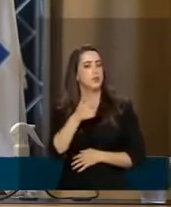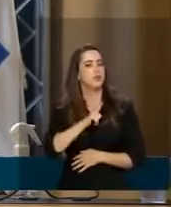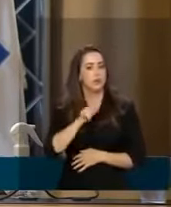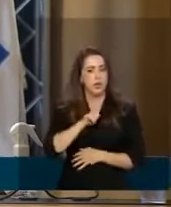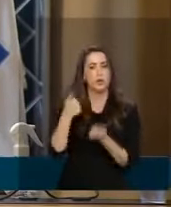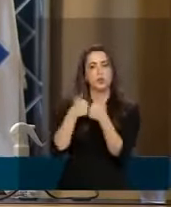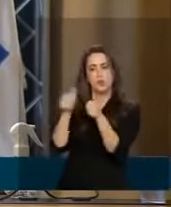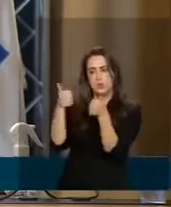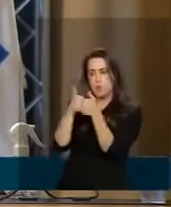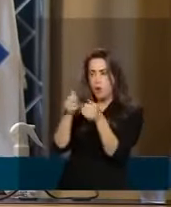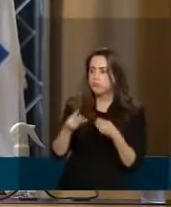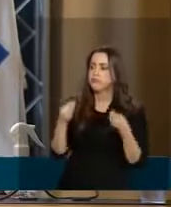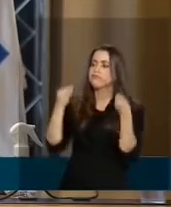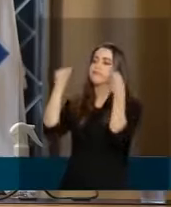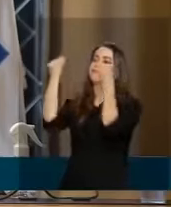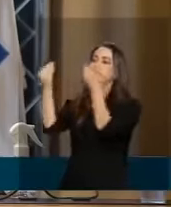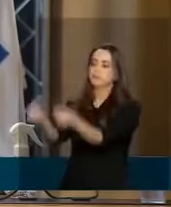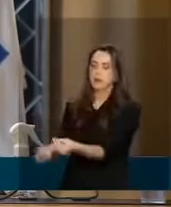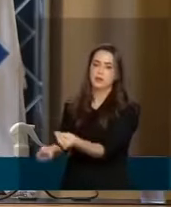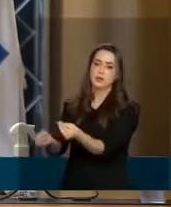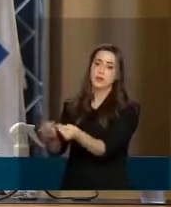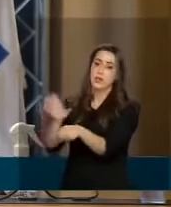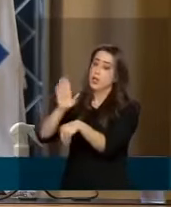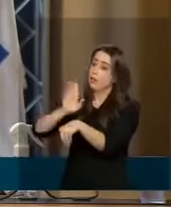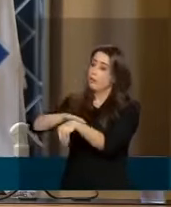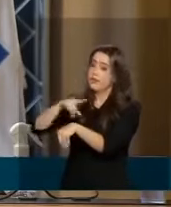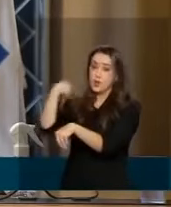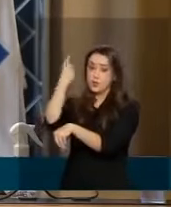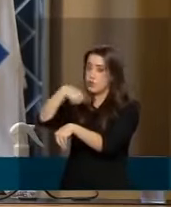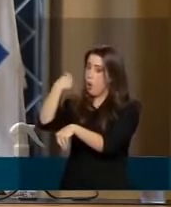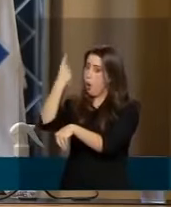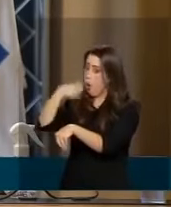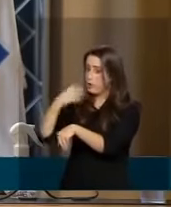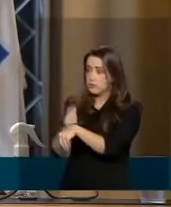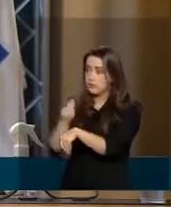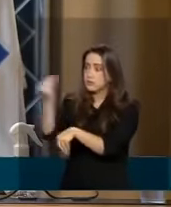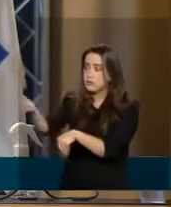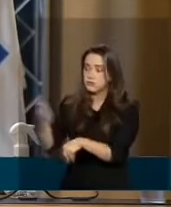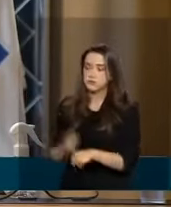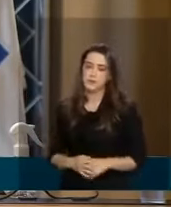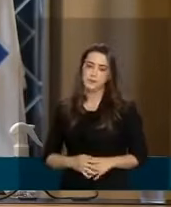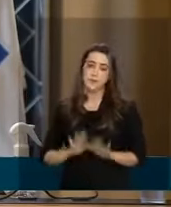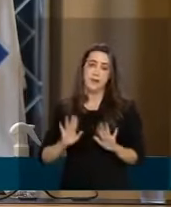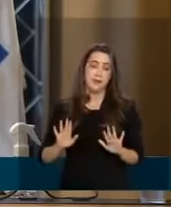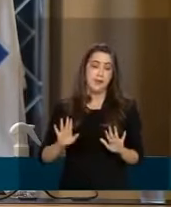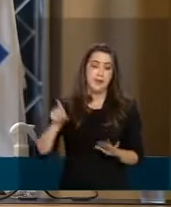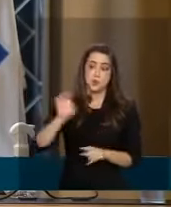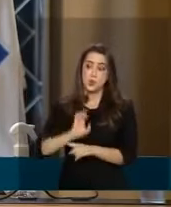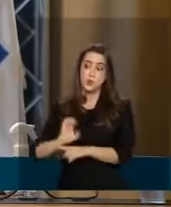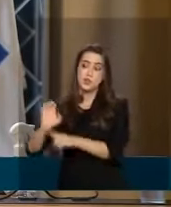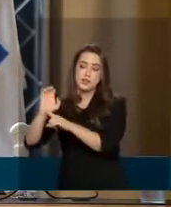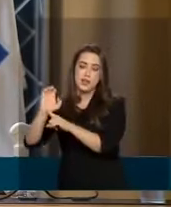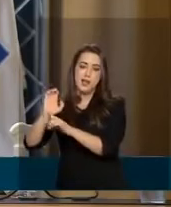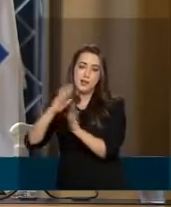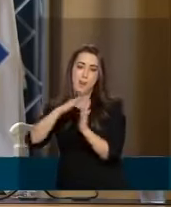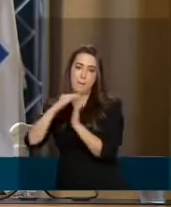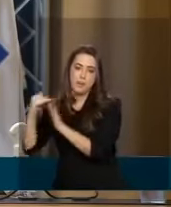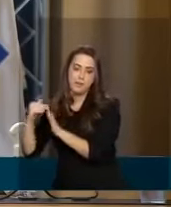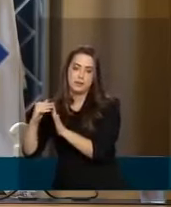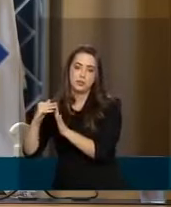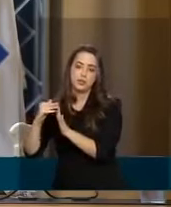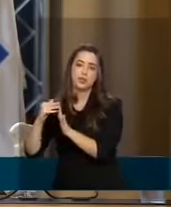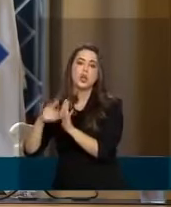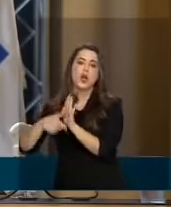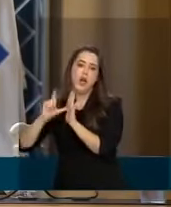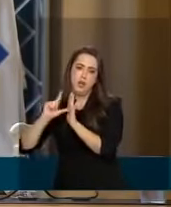envia isso, caso seja necessário, em horas. Mas isso não tem procedido porque os estados têm pedido com